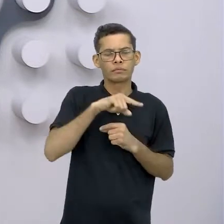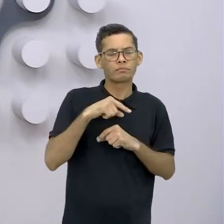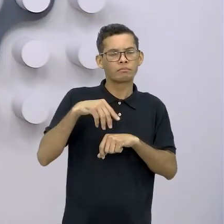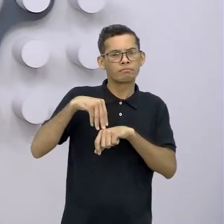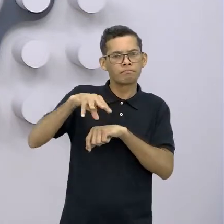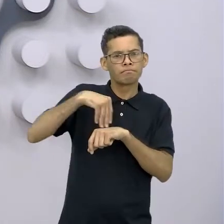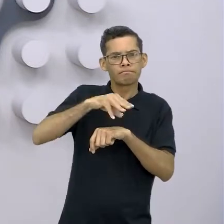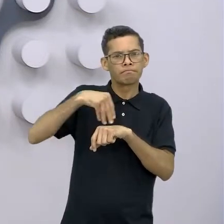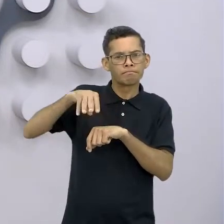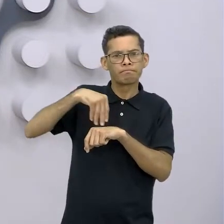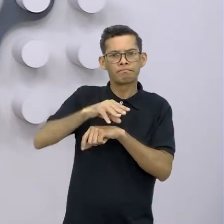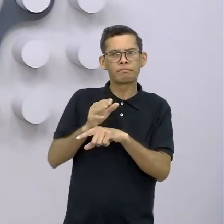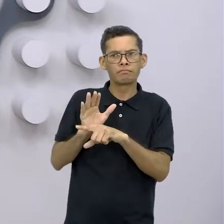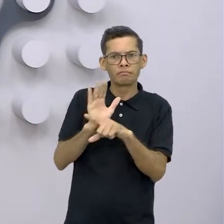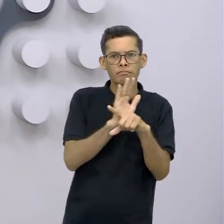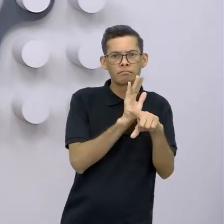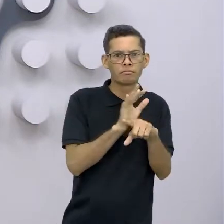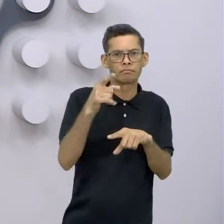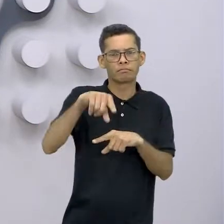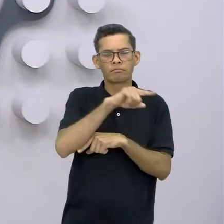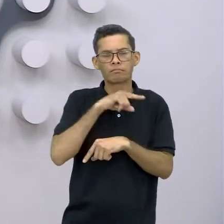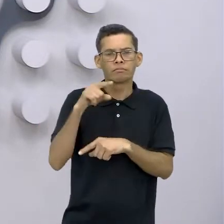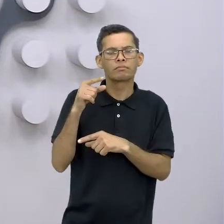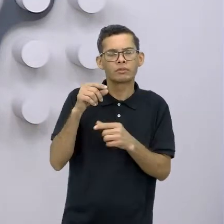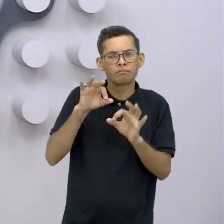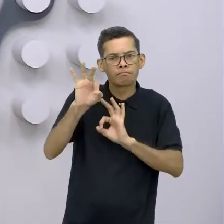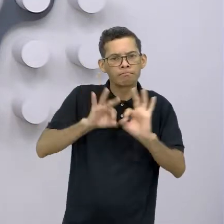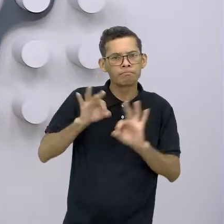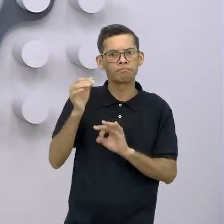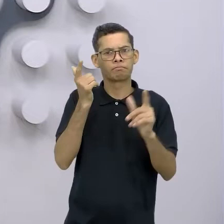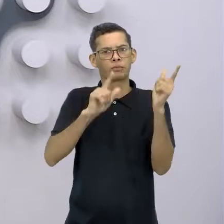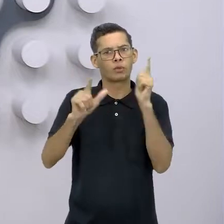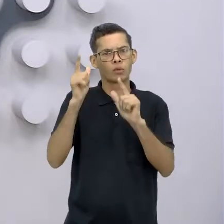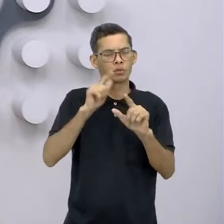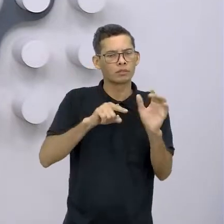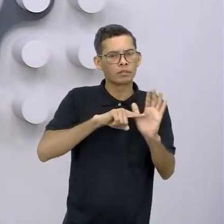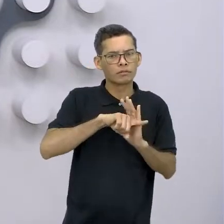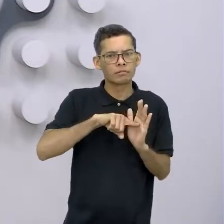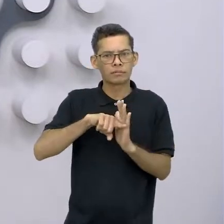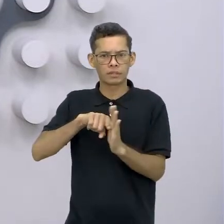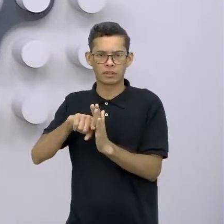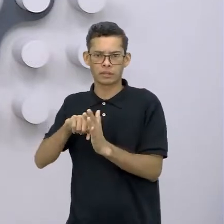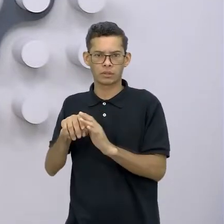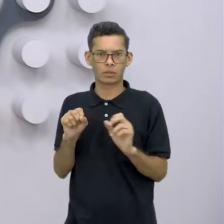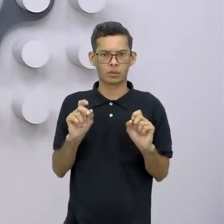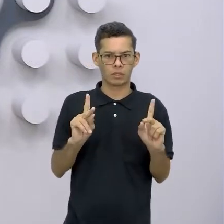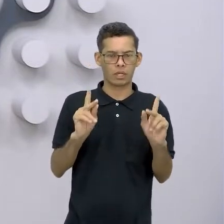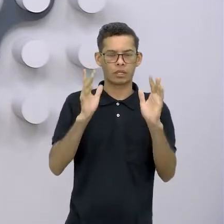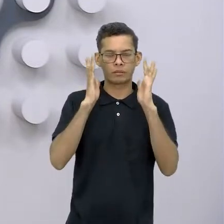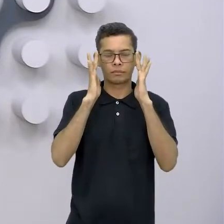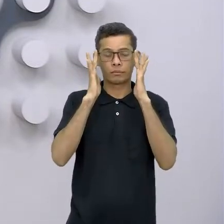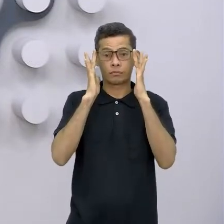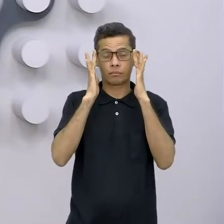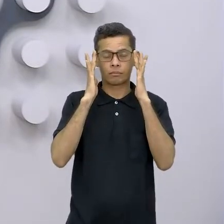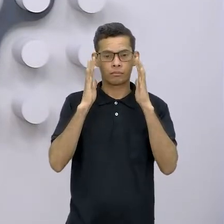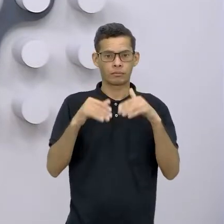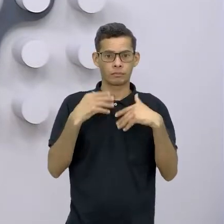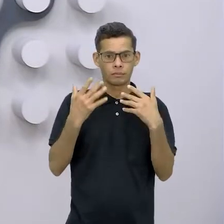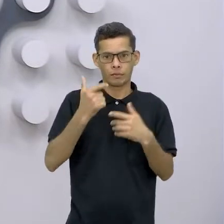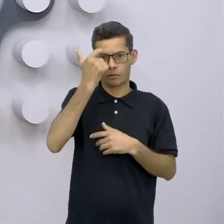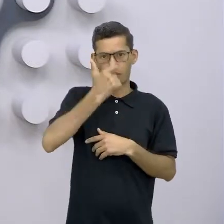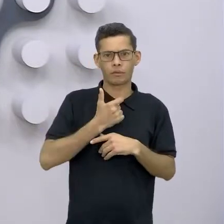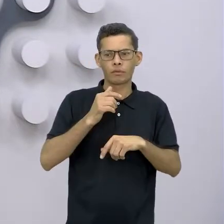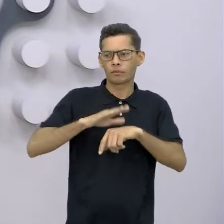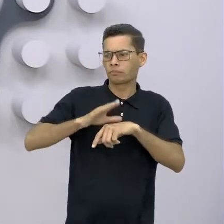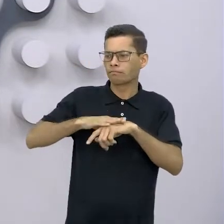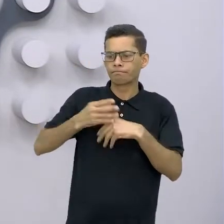subsídios, né, auxílios para vocês conseguirem fazer uma pesquisa, tá, pessoal? Então, eu estou me